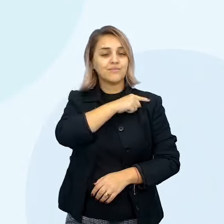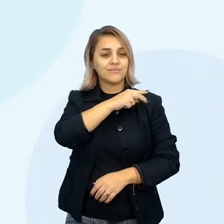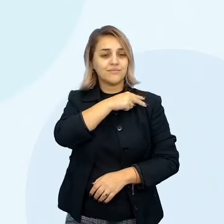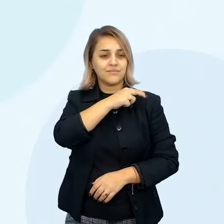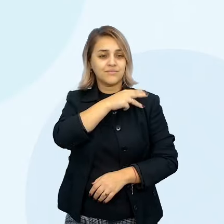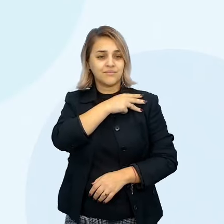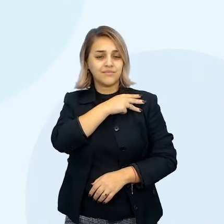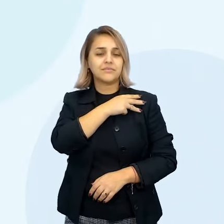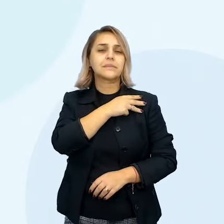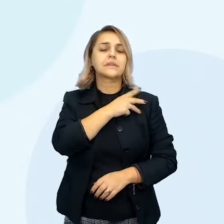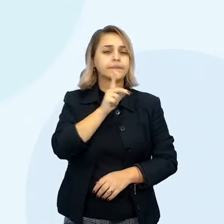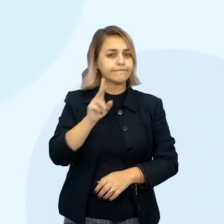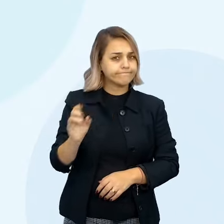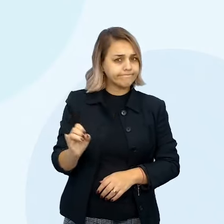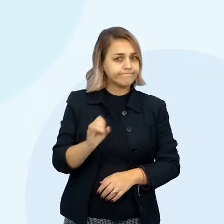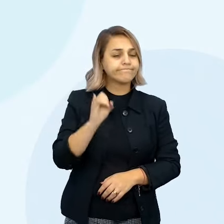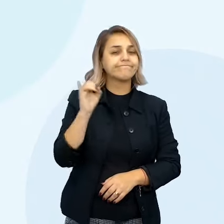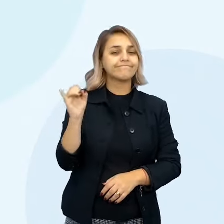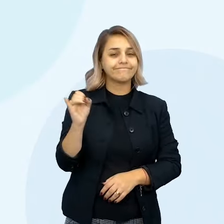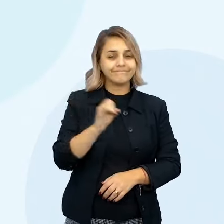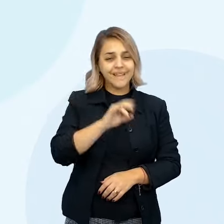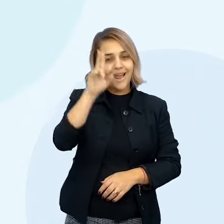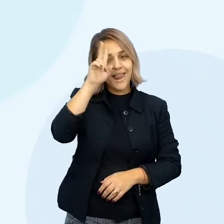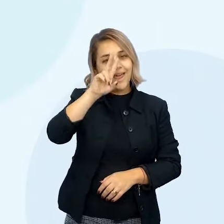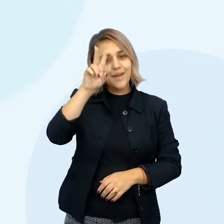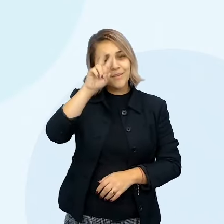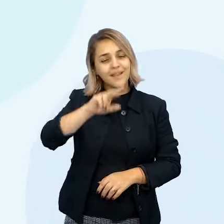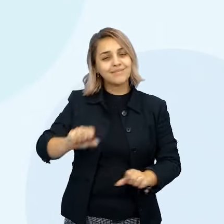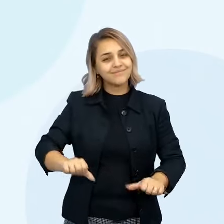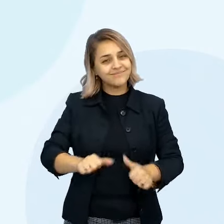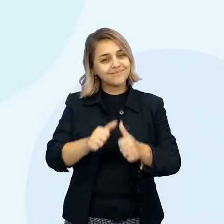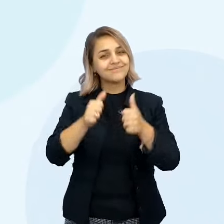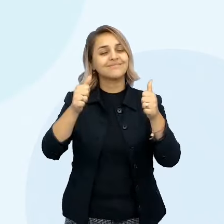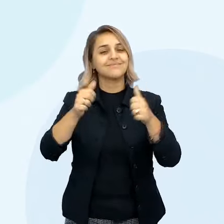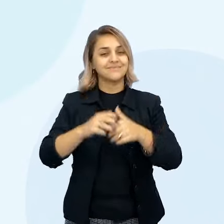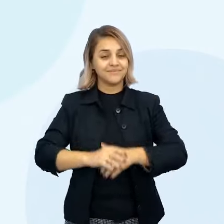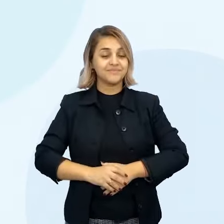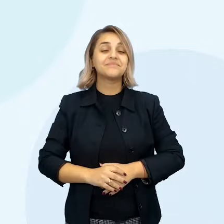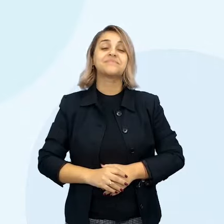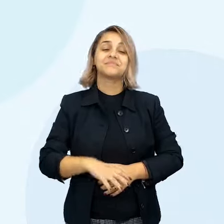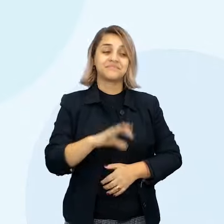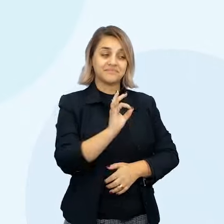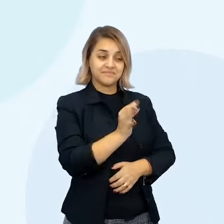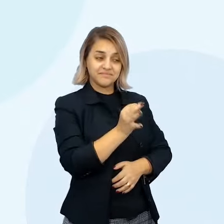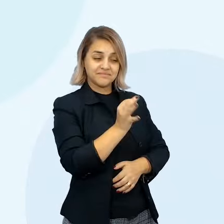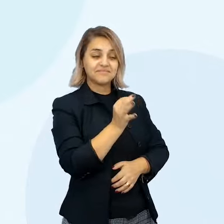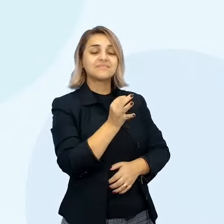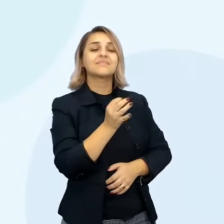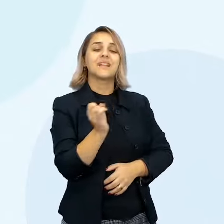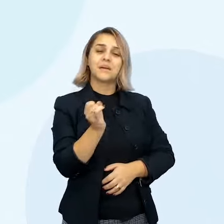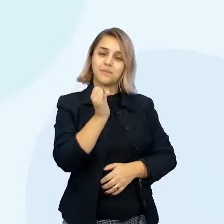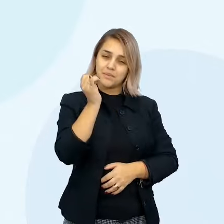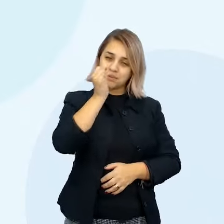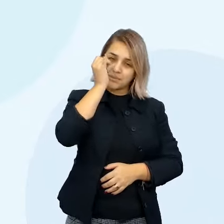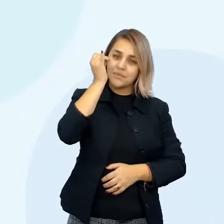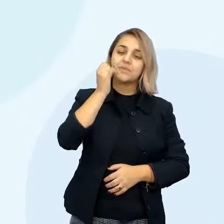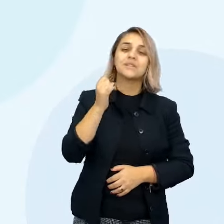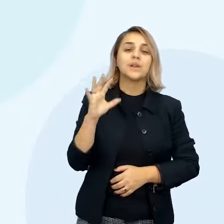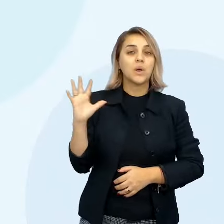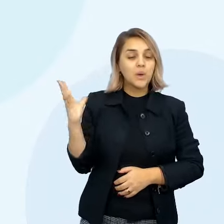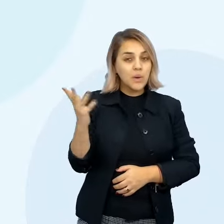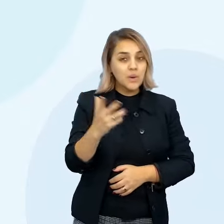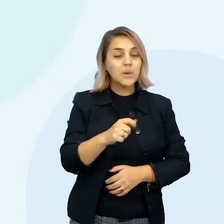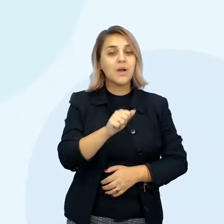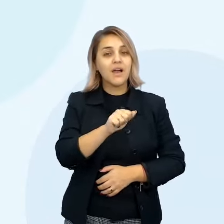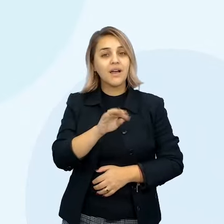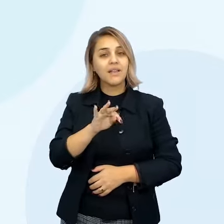né? Sempre importante estar relembrando, né? É verdade, Vanderlei. Então vamos relembrar, né, como a gente sempre faz aí em todas as nossas